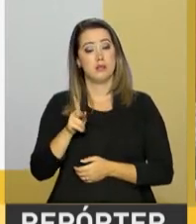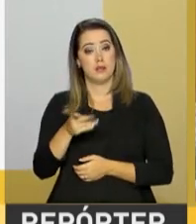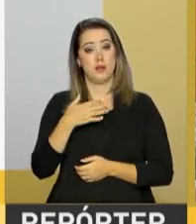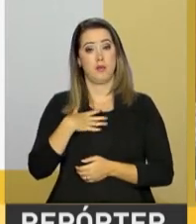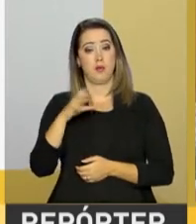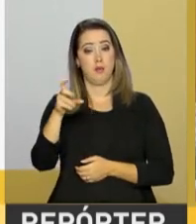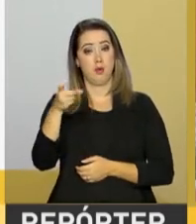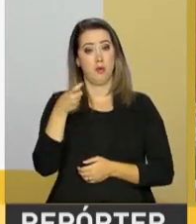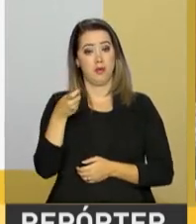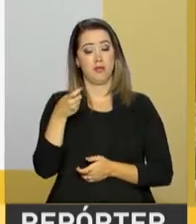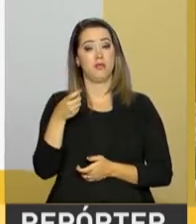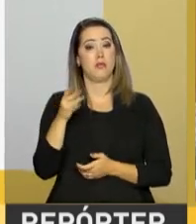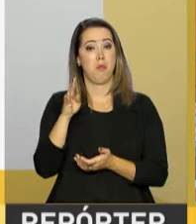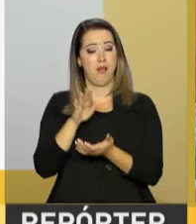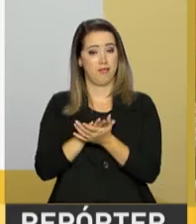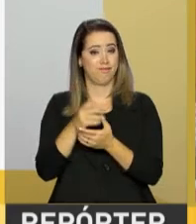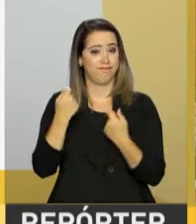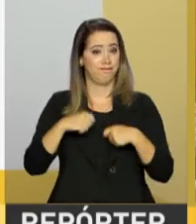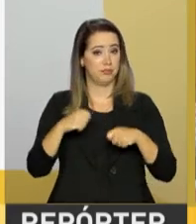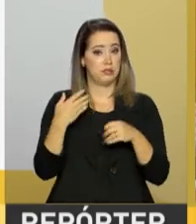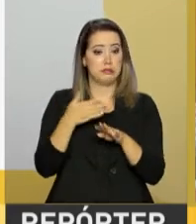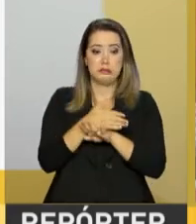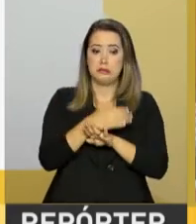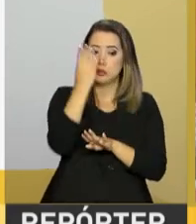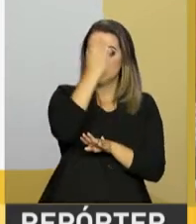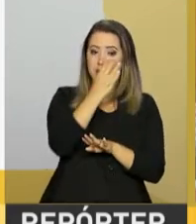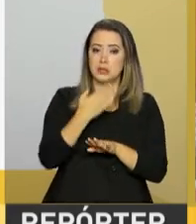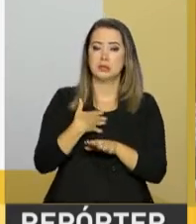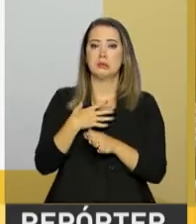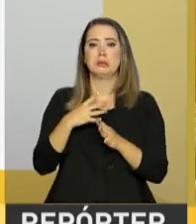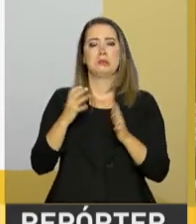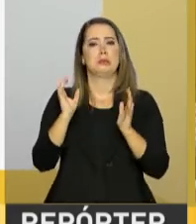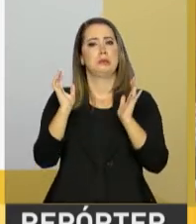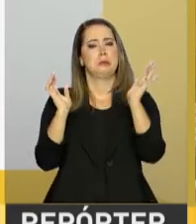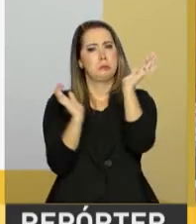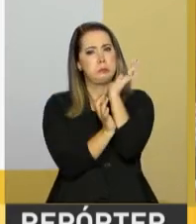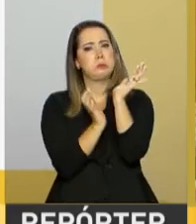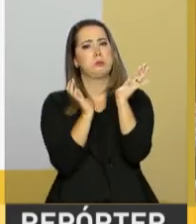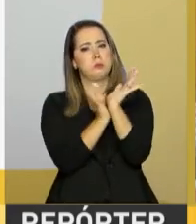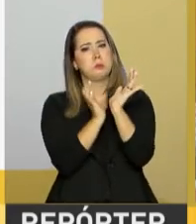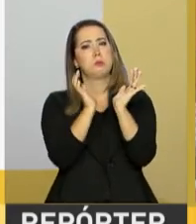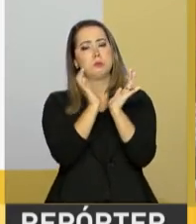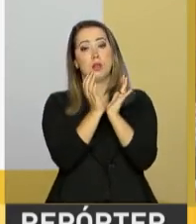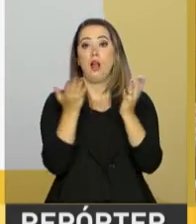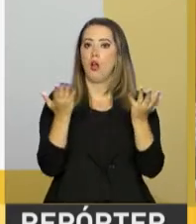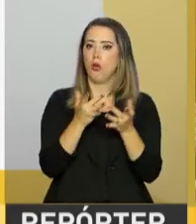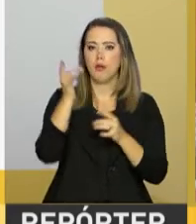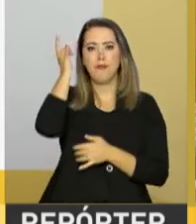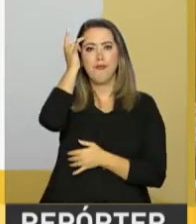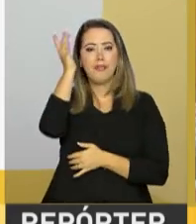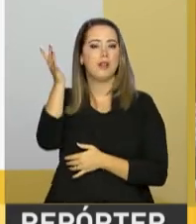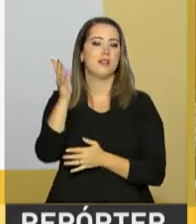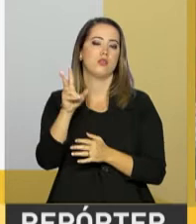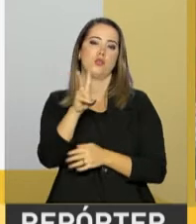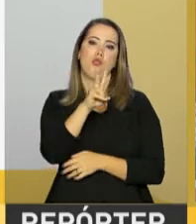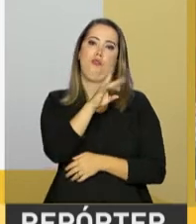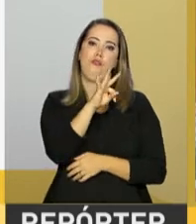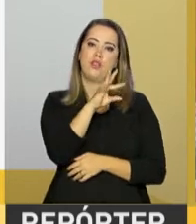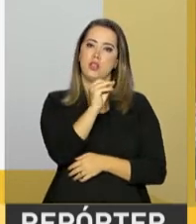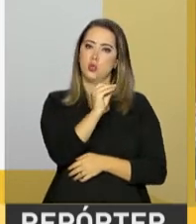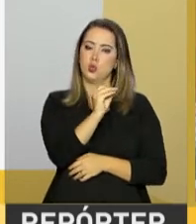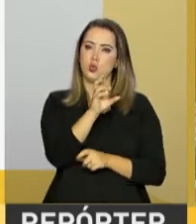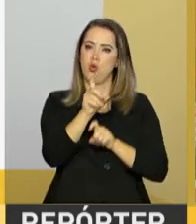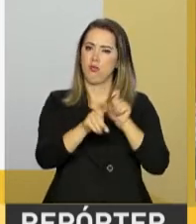renovar o visto, era uma burocracia muito grande. Então, eu acredito que esse visto eletrônico vai